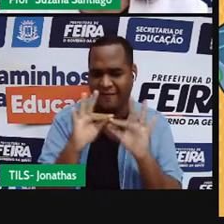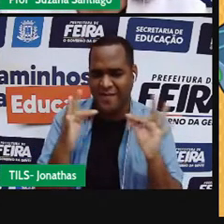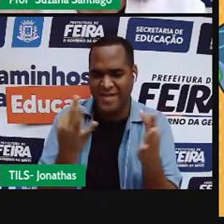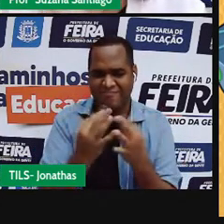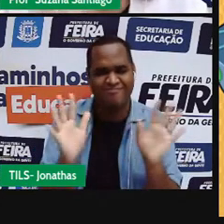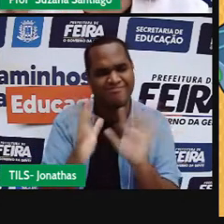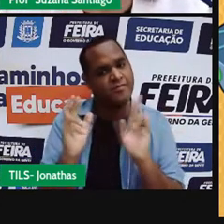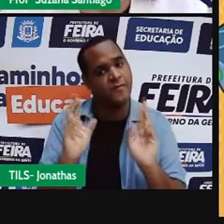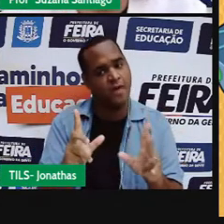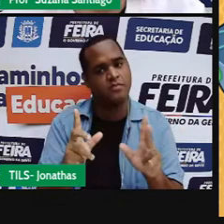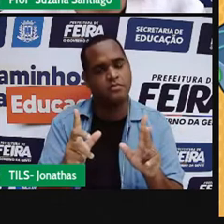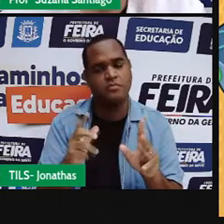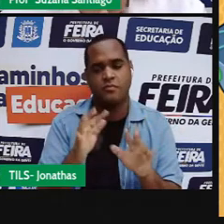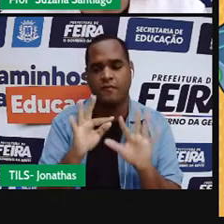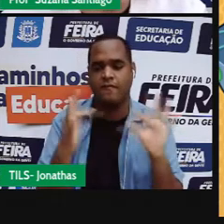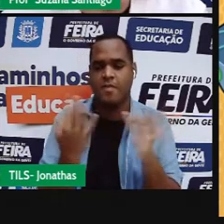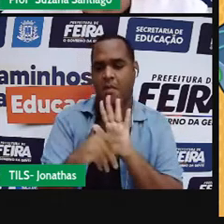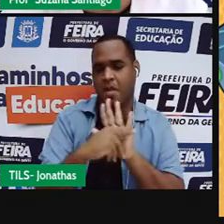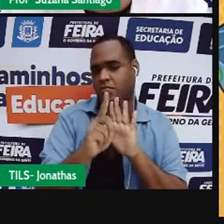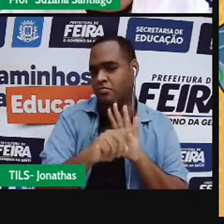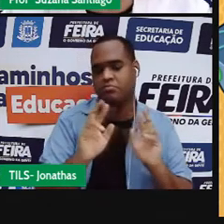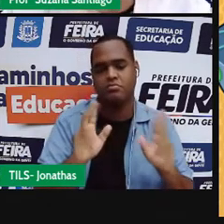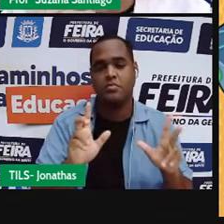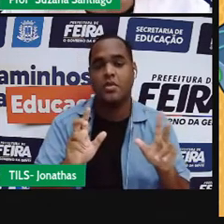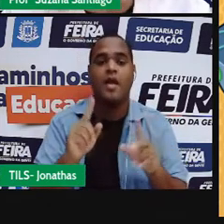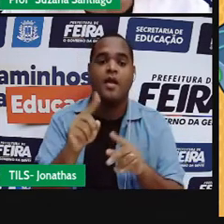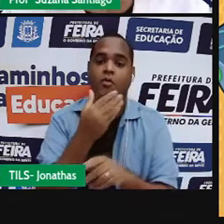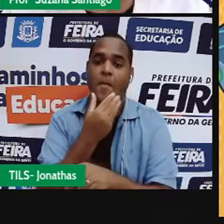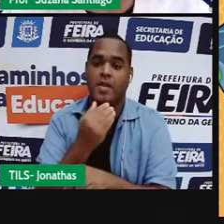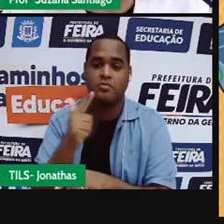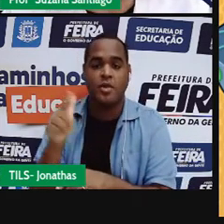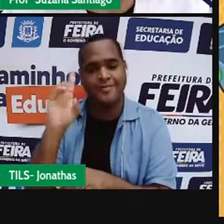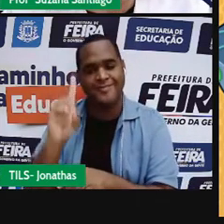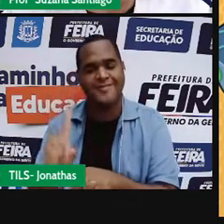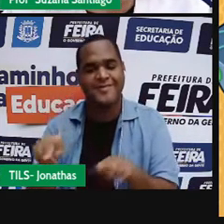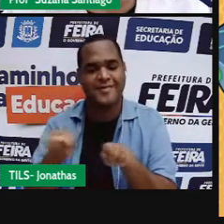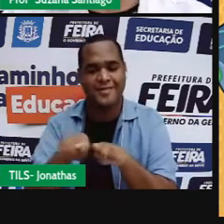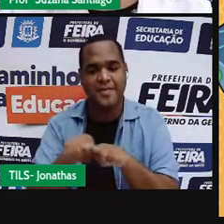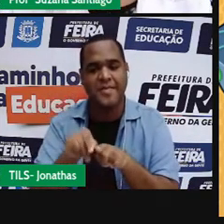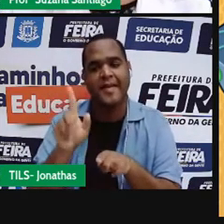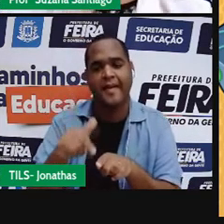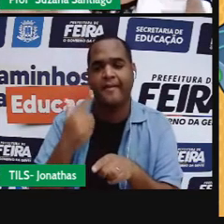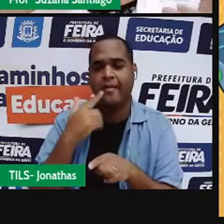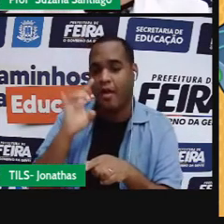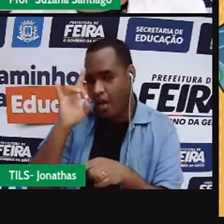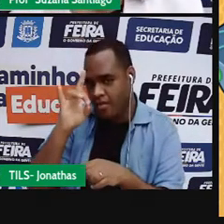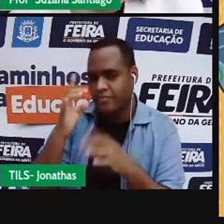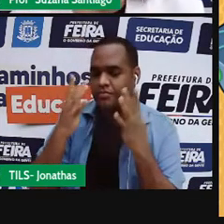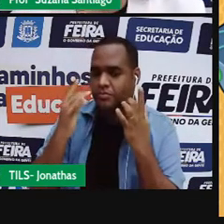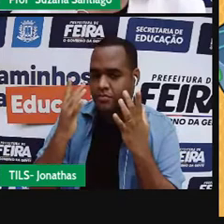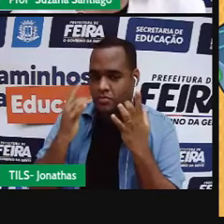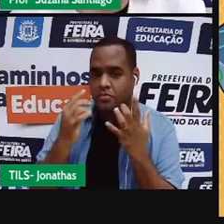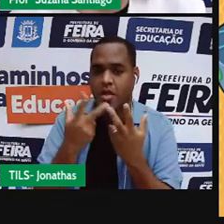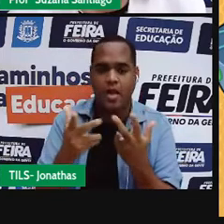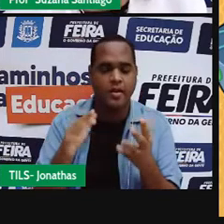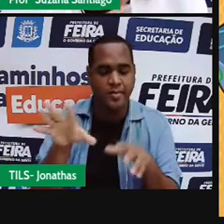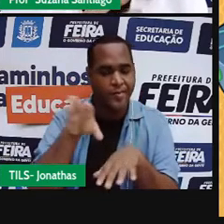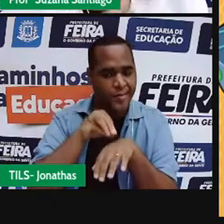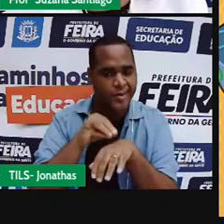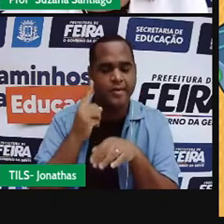Welles, Orson Welles. Ele era um ator e também diretor de programa de radioteatro, e ele pegou a